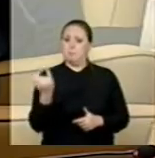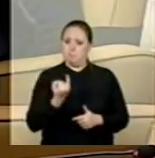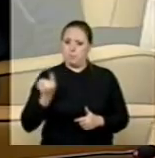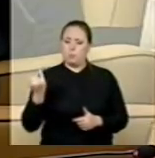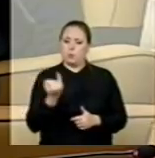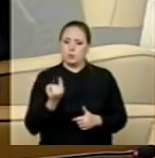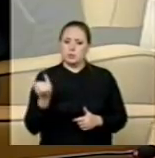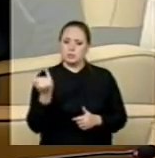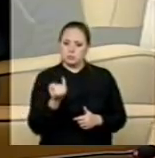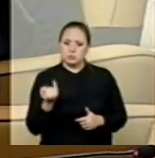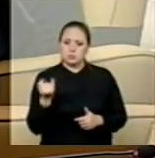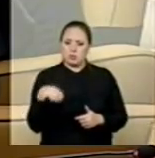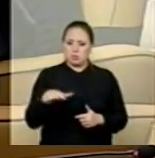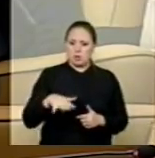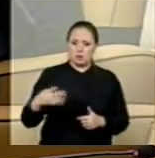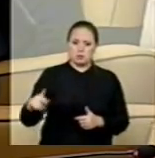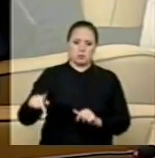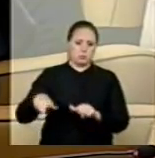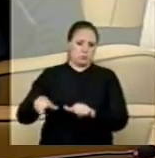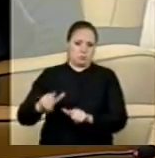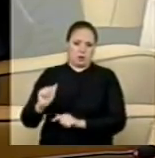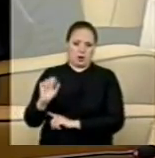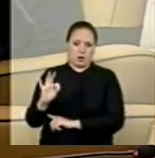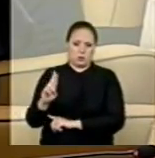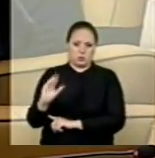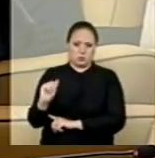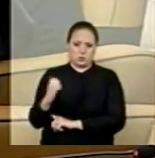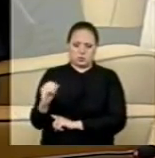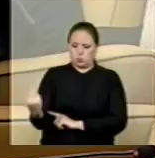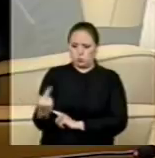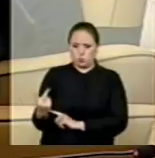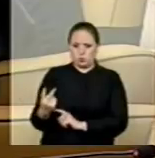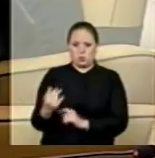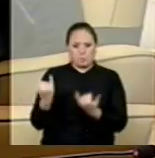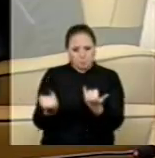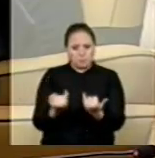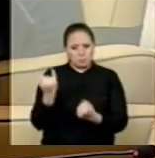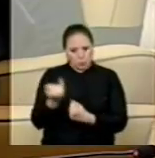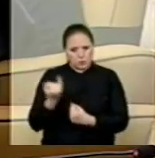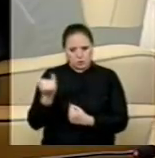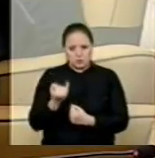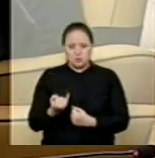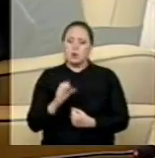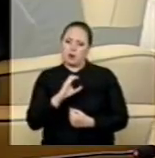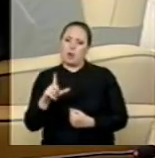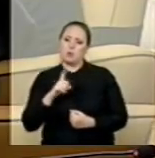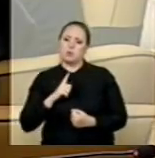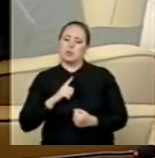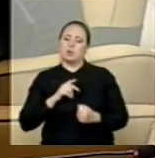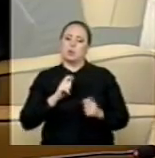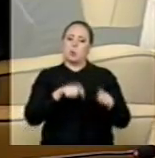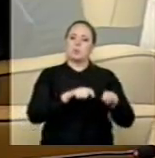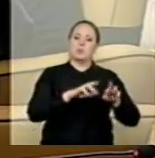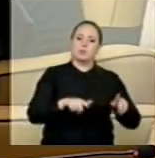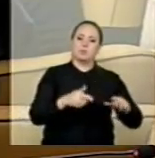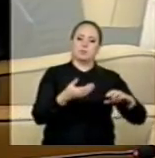no respectivo campo de atuação, consideradas as diferentes competências legislativas